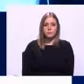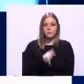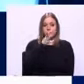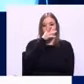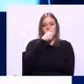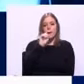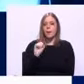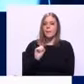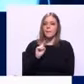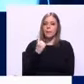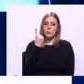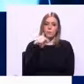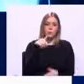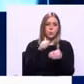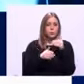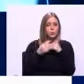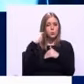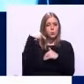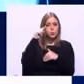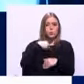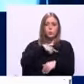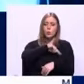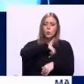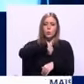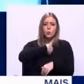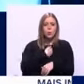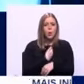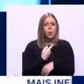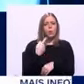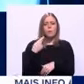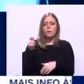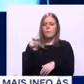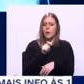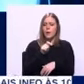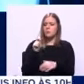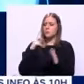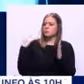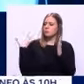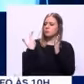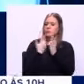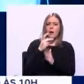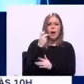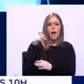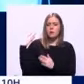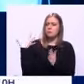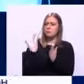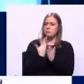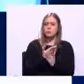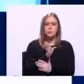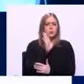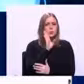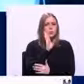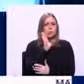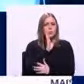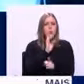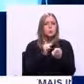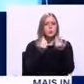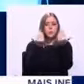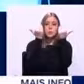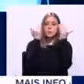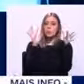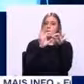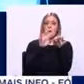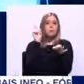infelizmente não é a primeira vez que isto acontece. Nós já vimos ao longo dos últimos meses e dos últimos anos notícias